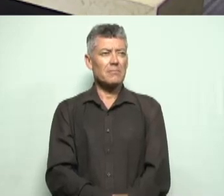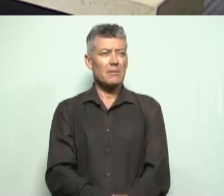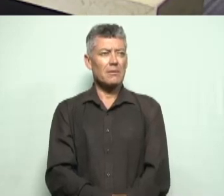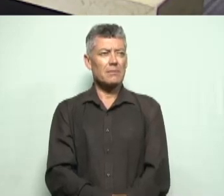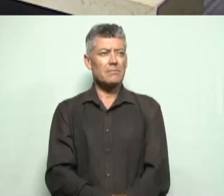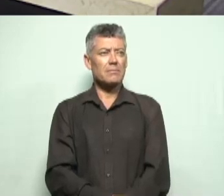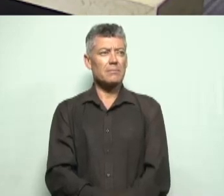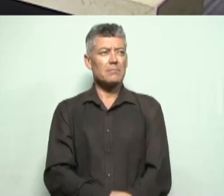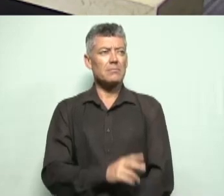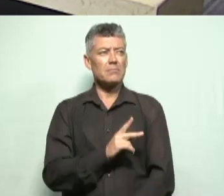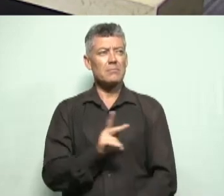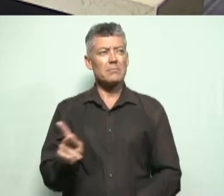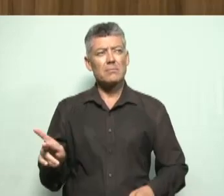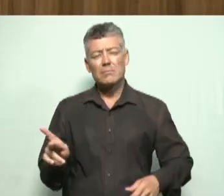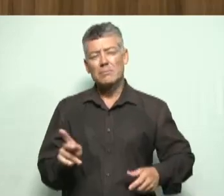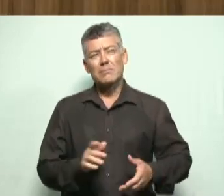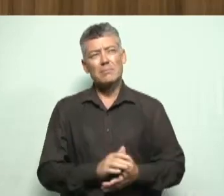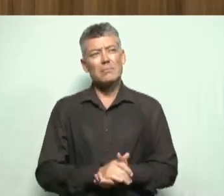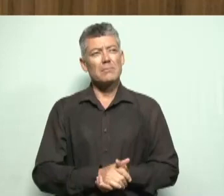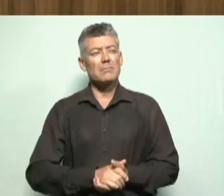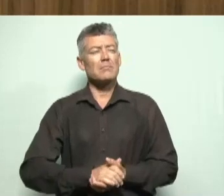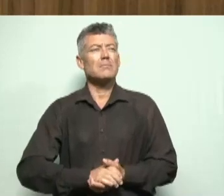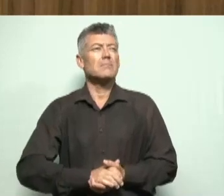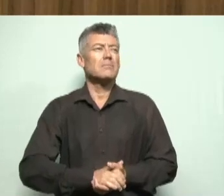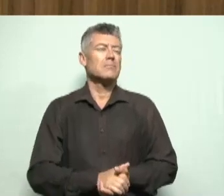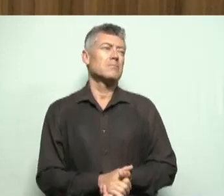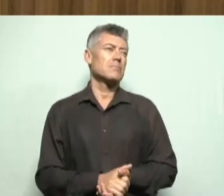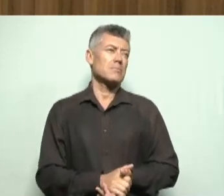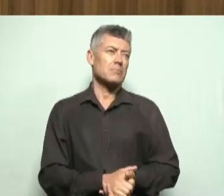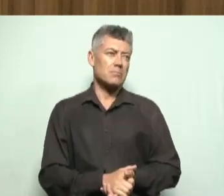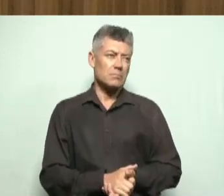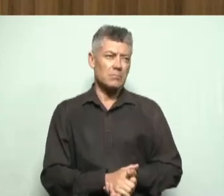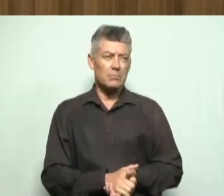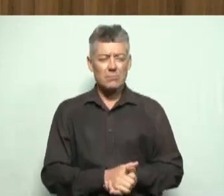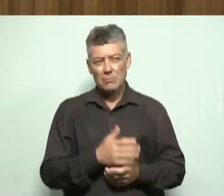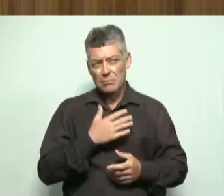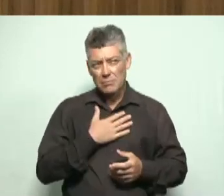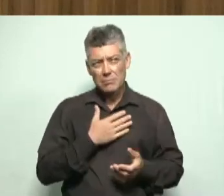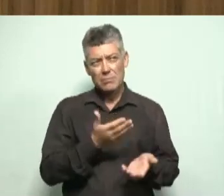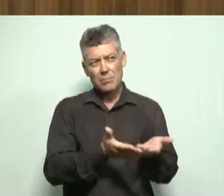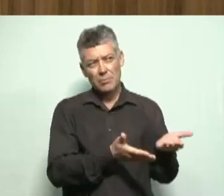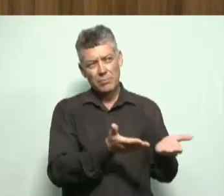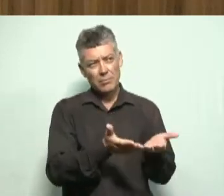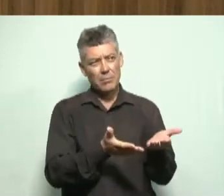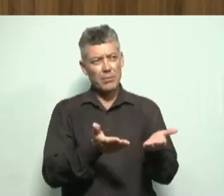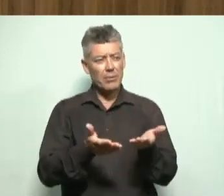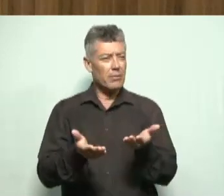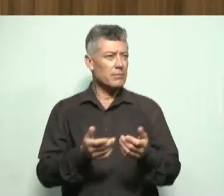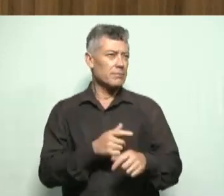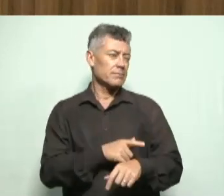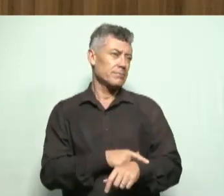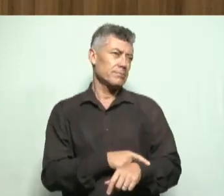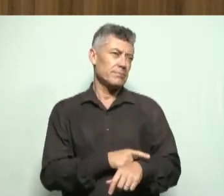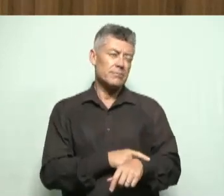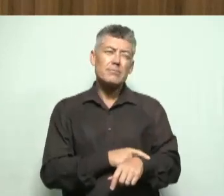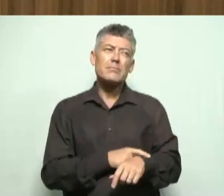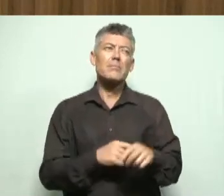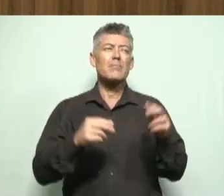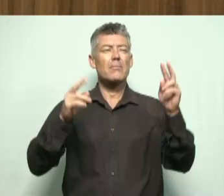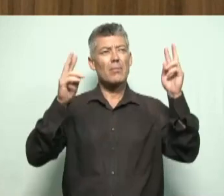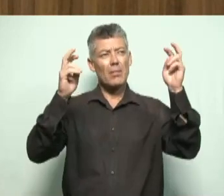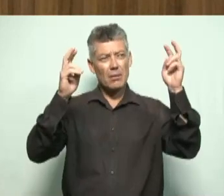Senhor presidente, senhores vereadores, senhoras vereadoras, eu venho tratar aqui sobre de um tema que